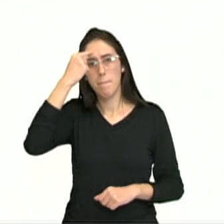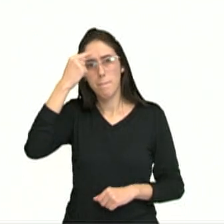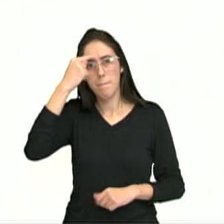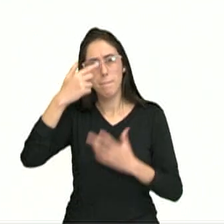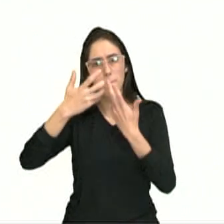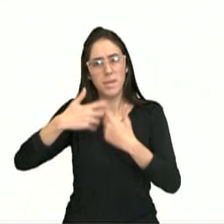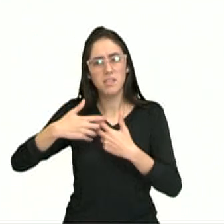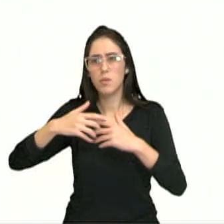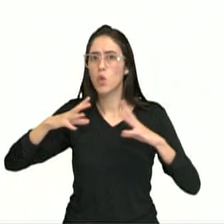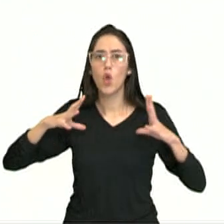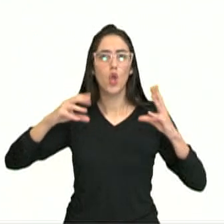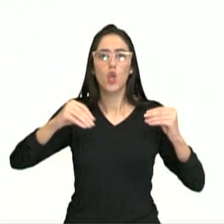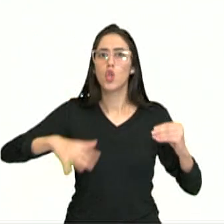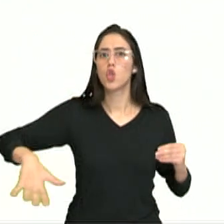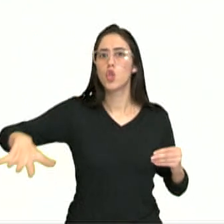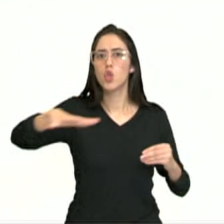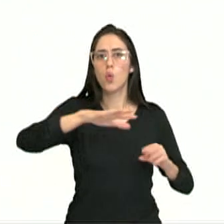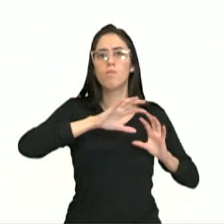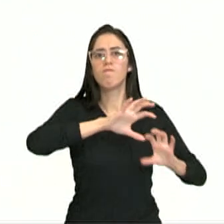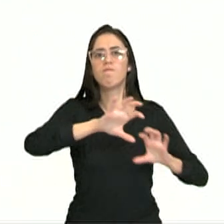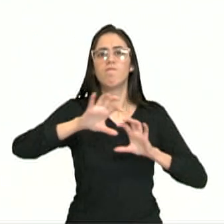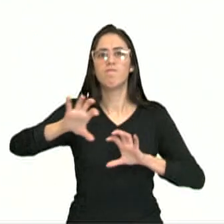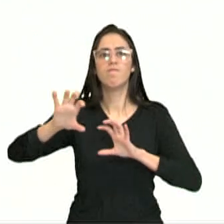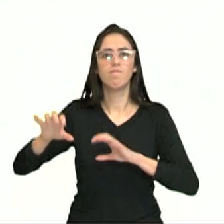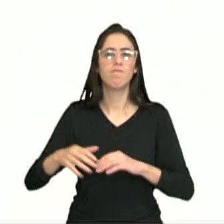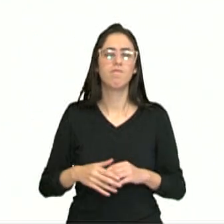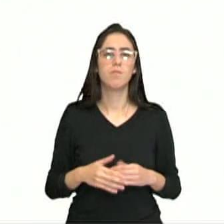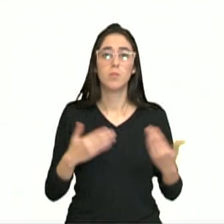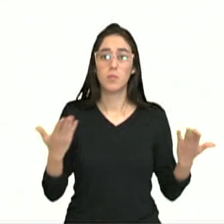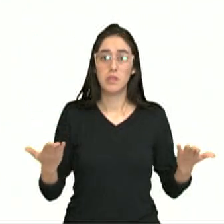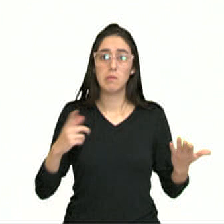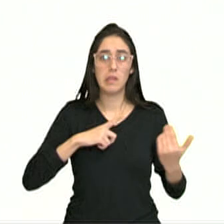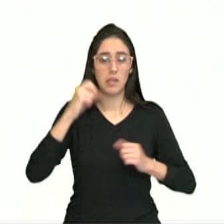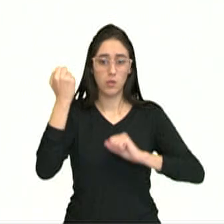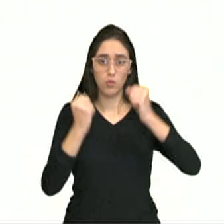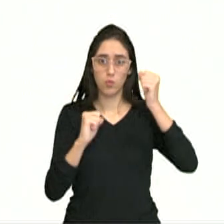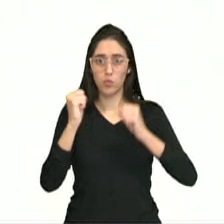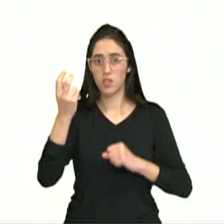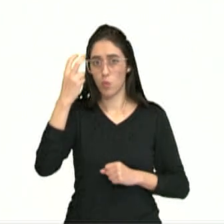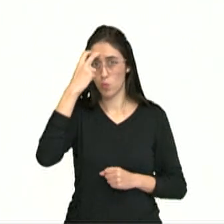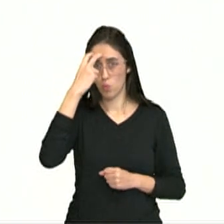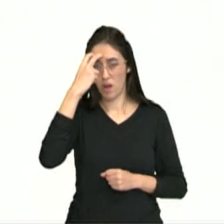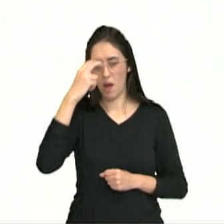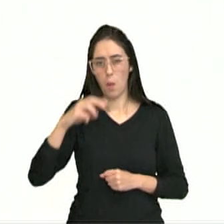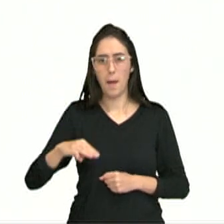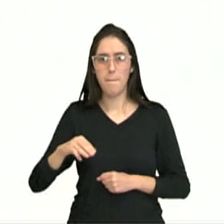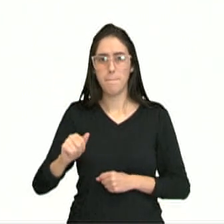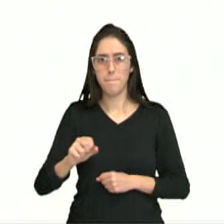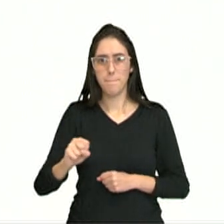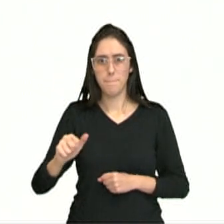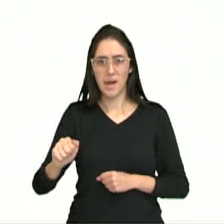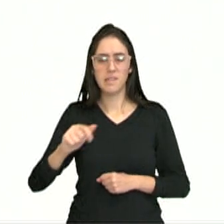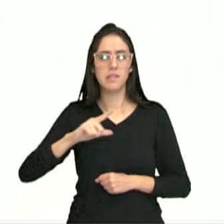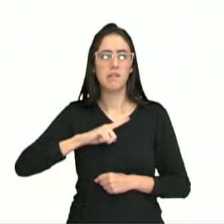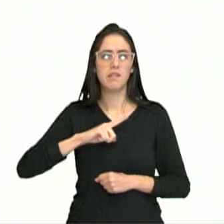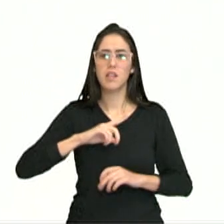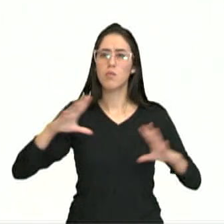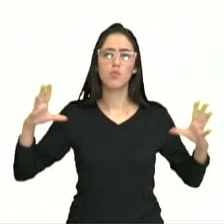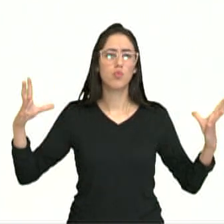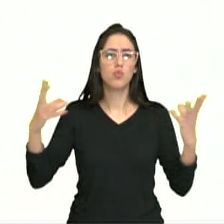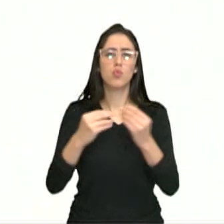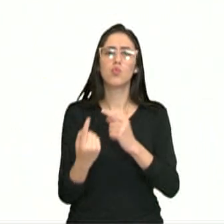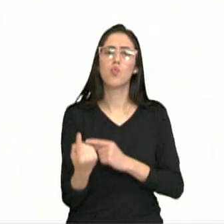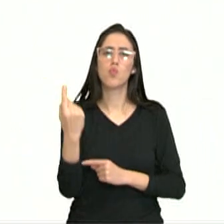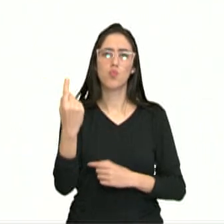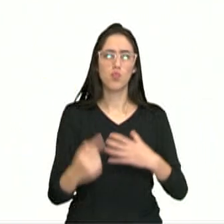de todos. Então, é como se as pessoas, através da indústria cultural, cultura de massa, tivessem formas homogêneas de pensar e